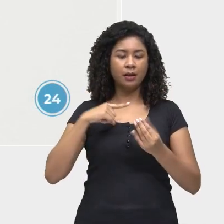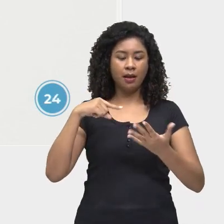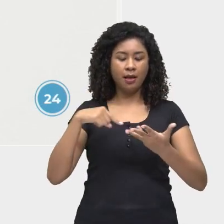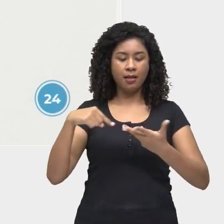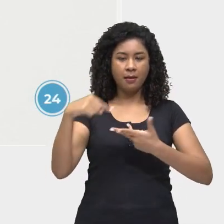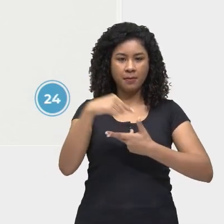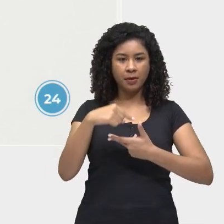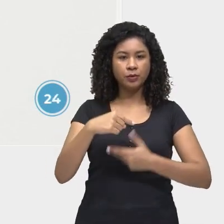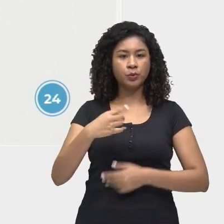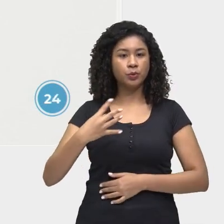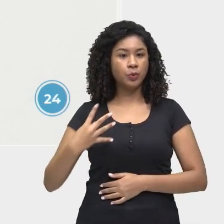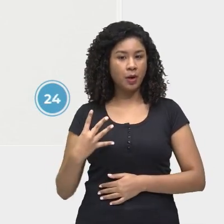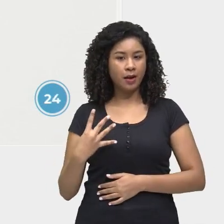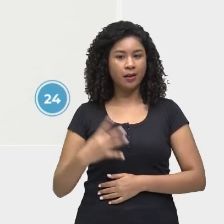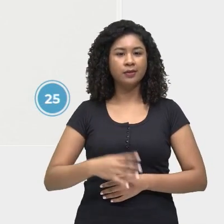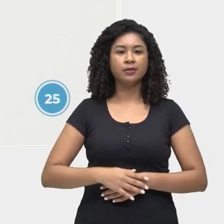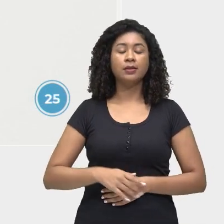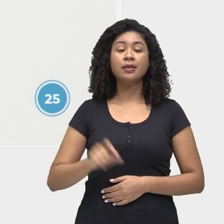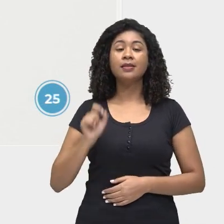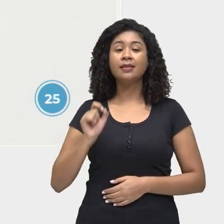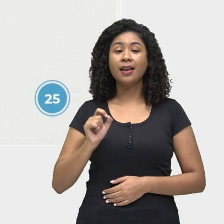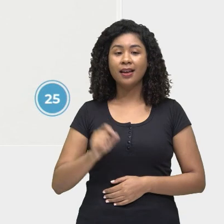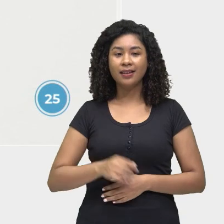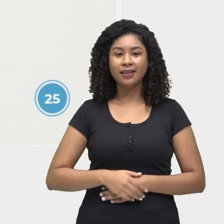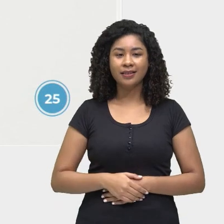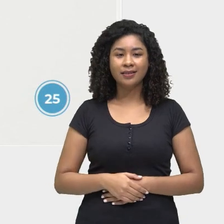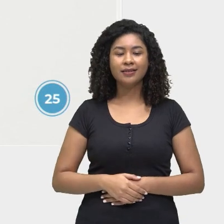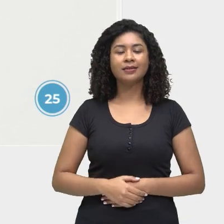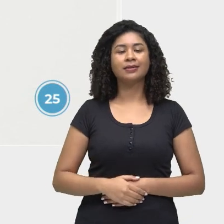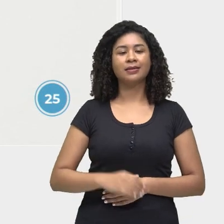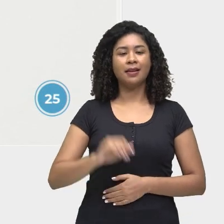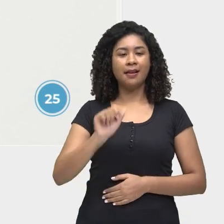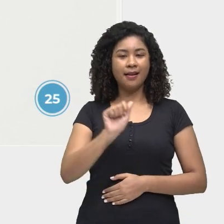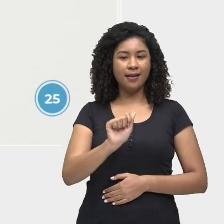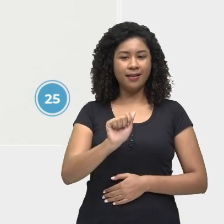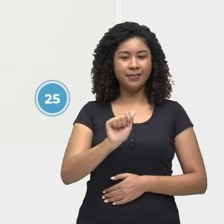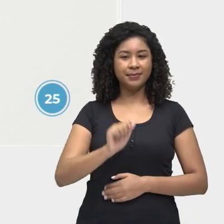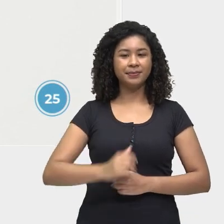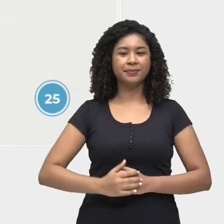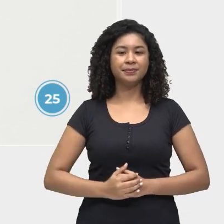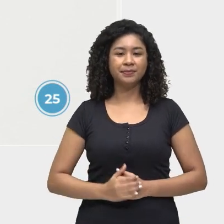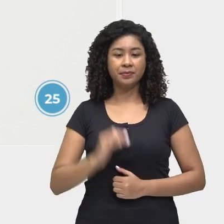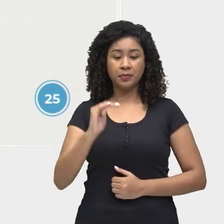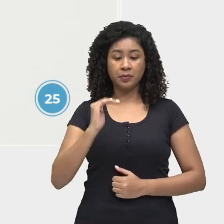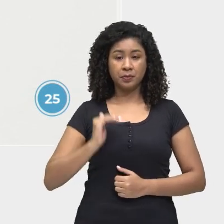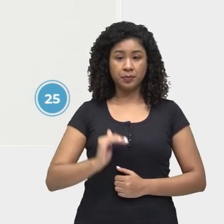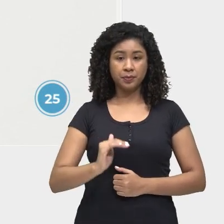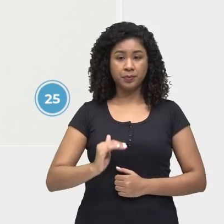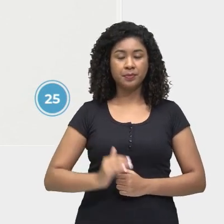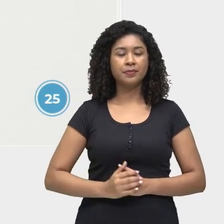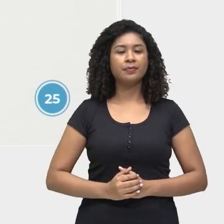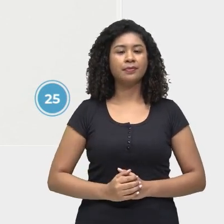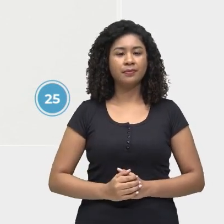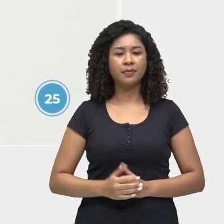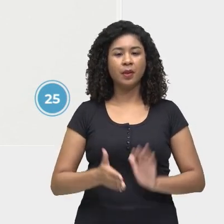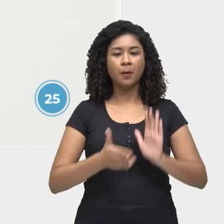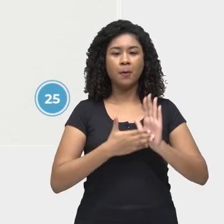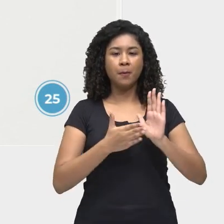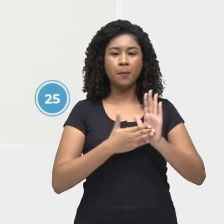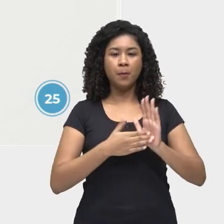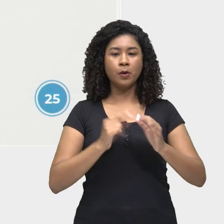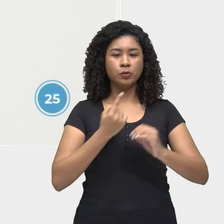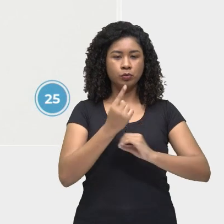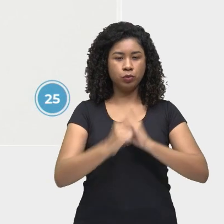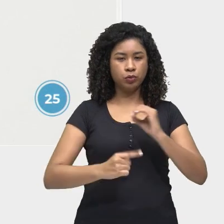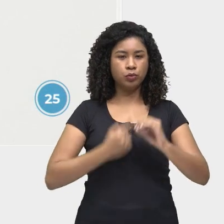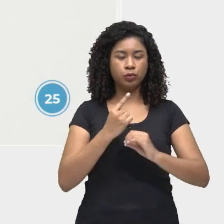foi Aristóteles. E aí nós temos a letra A. E, por fim, propôs o modelo do átomo ser